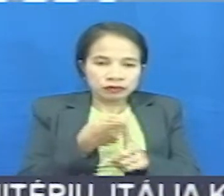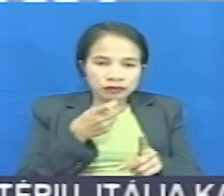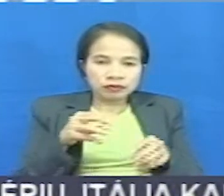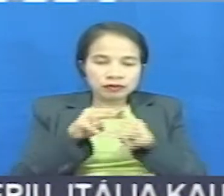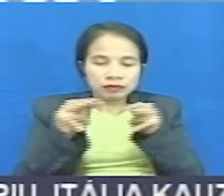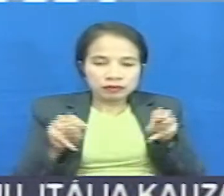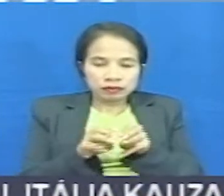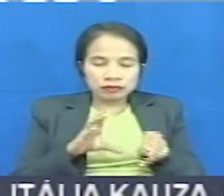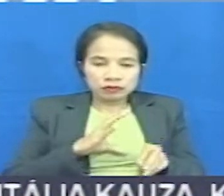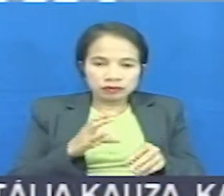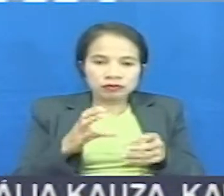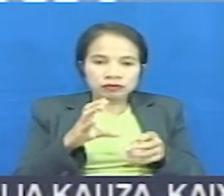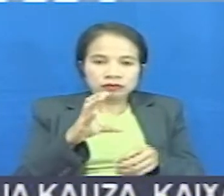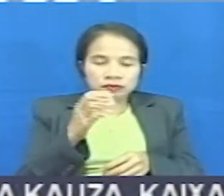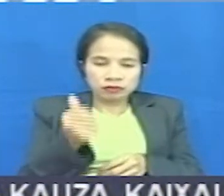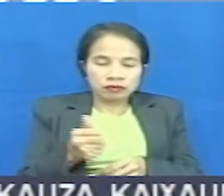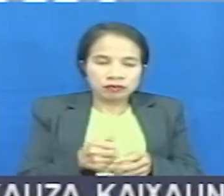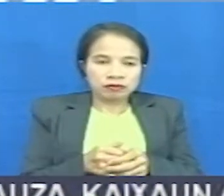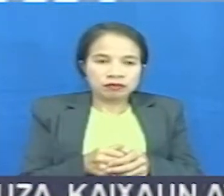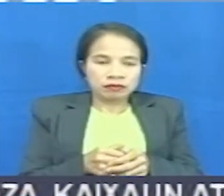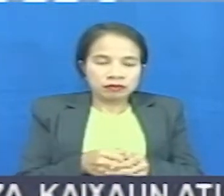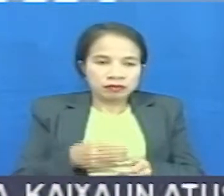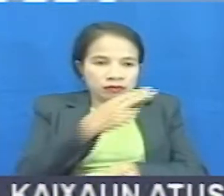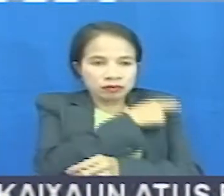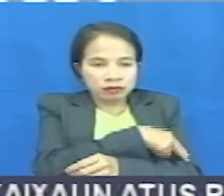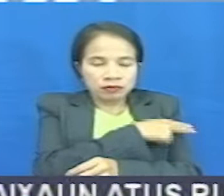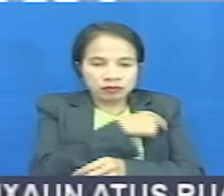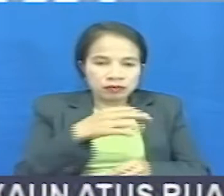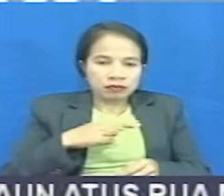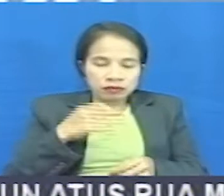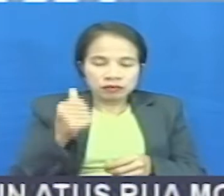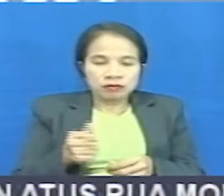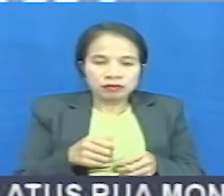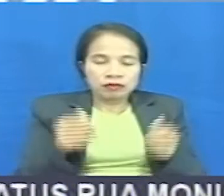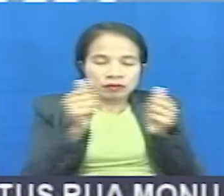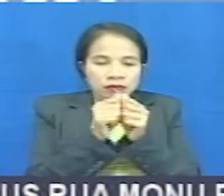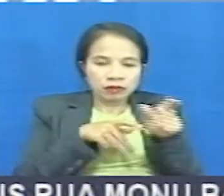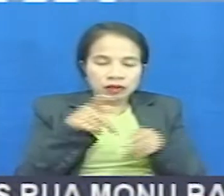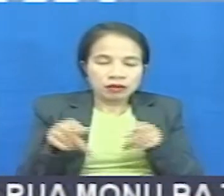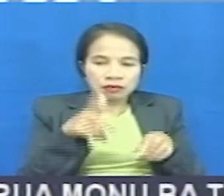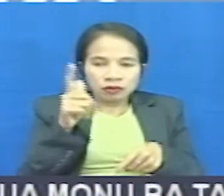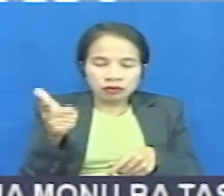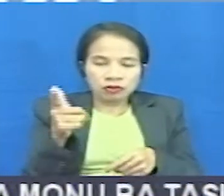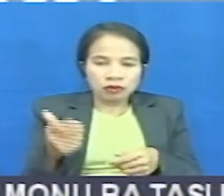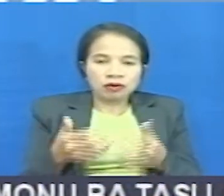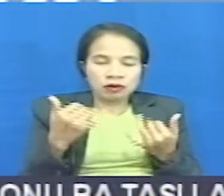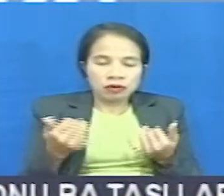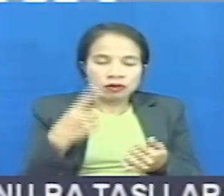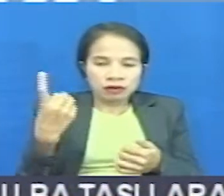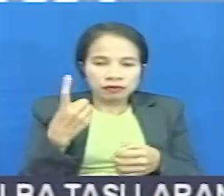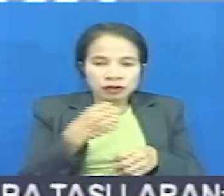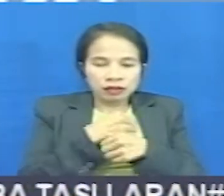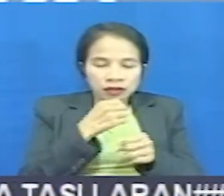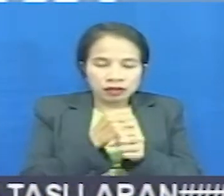nosso centro de saúde Fatumean, Hamutu, Ema mais ou menos na rua Nulo, horas nedadão na Fatin Halau,